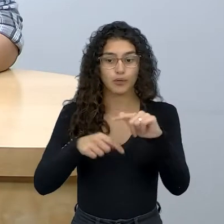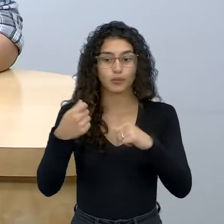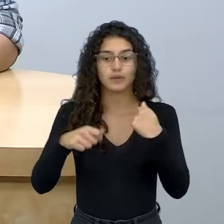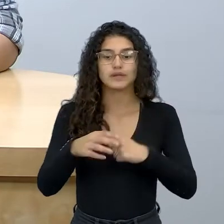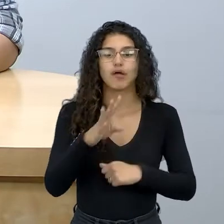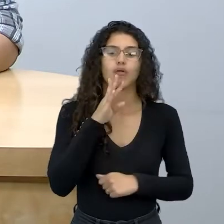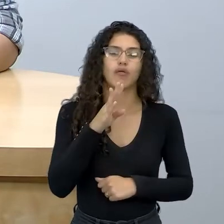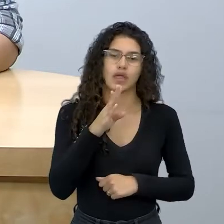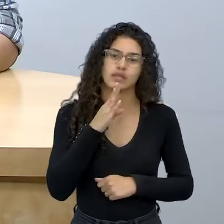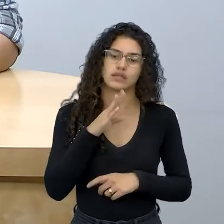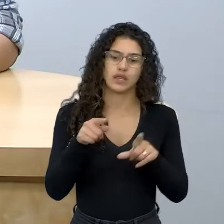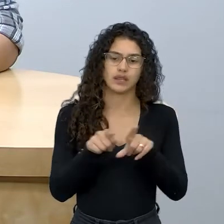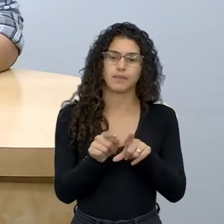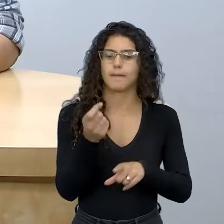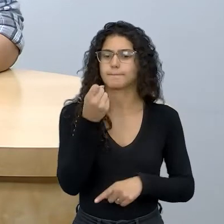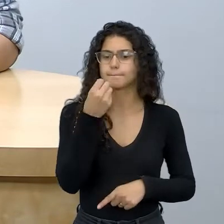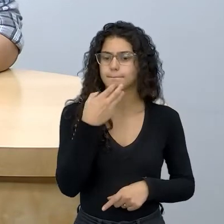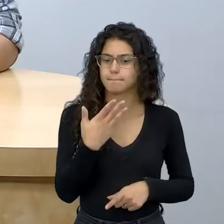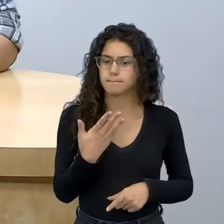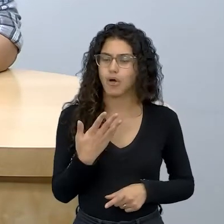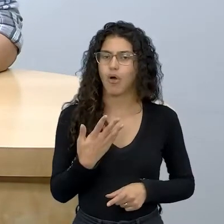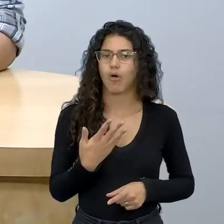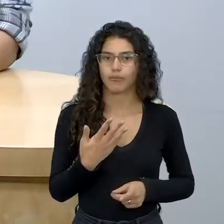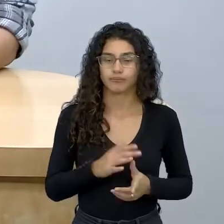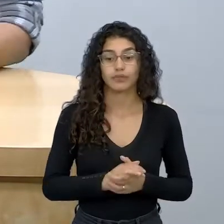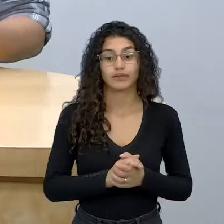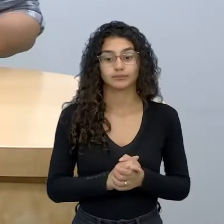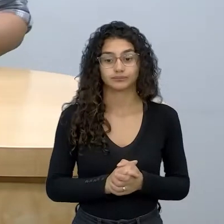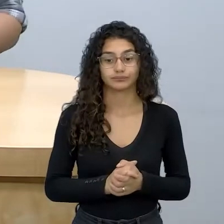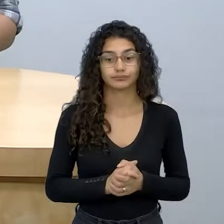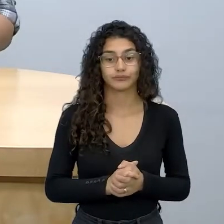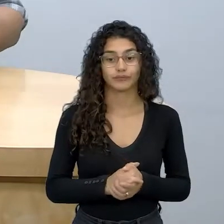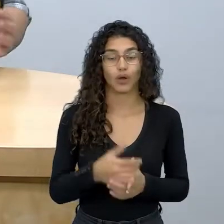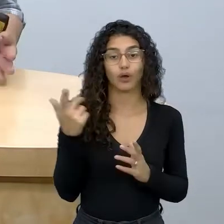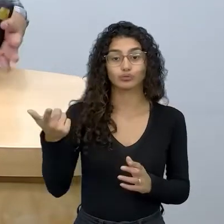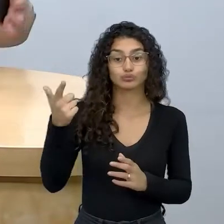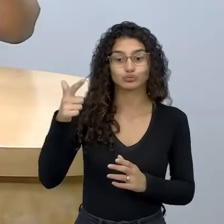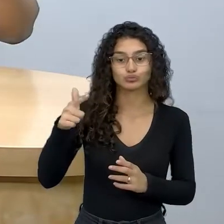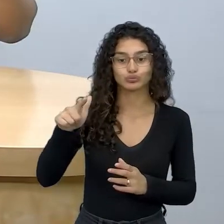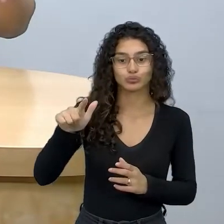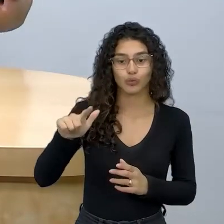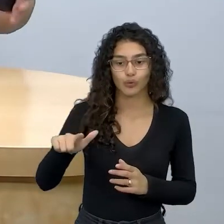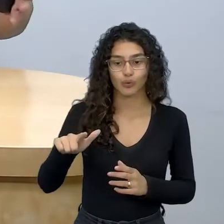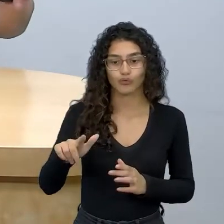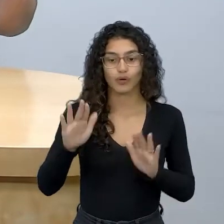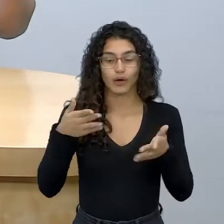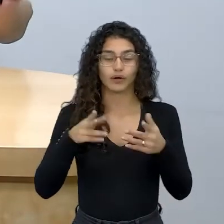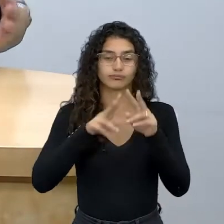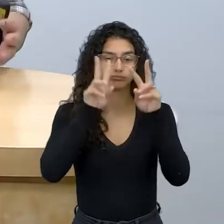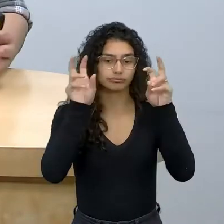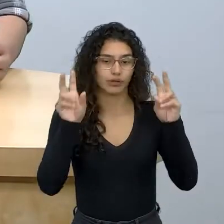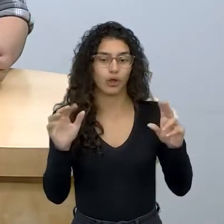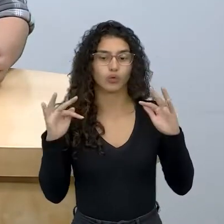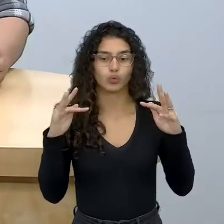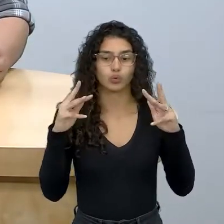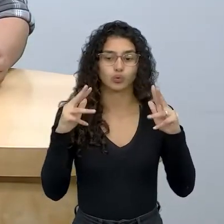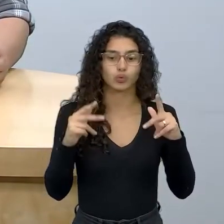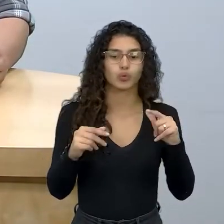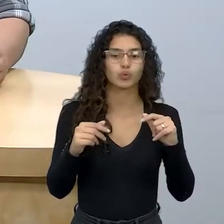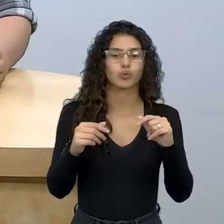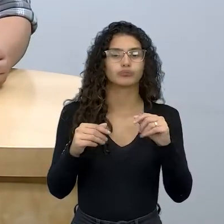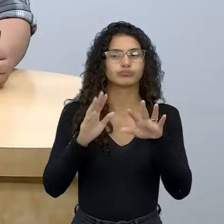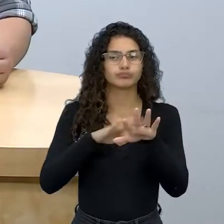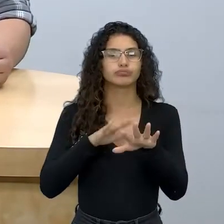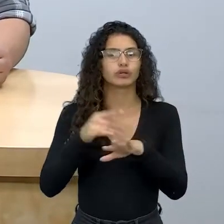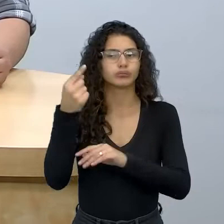conhecer ele muito bem, tá? Então, de novo, agora que teoricamente está tudo bolado na sua